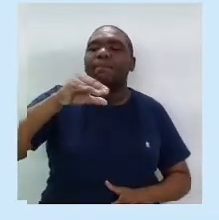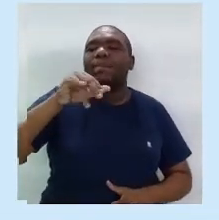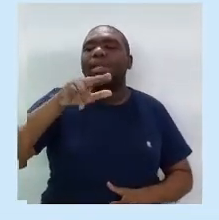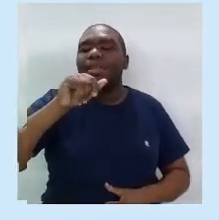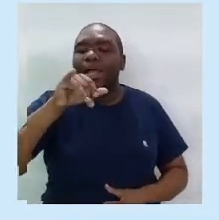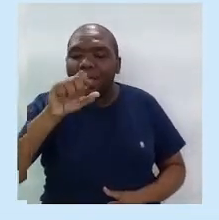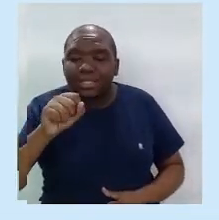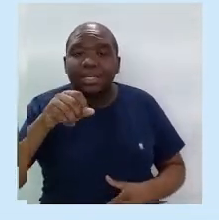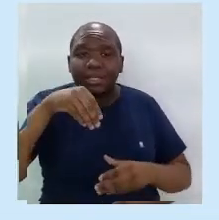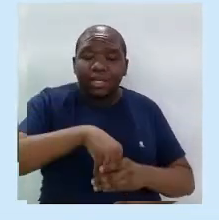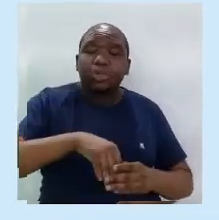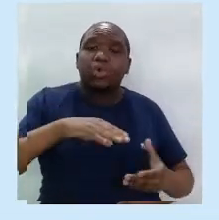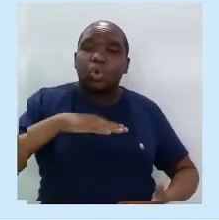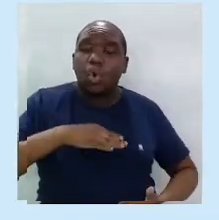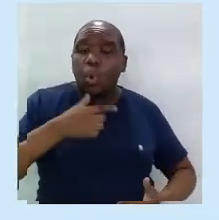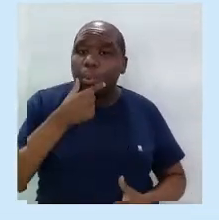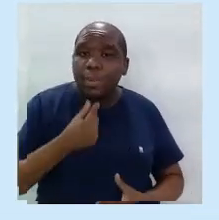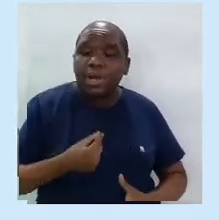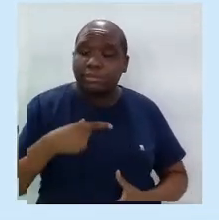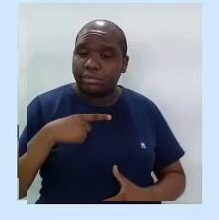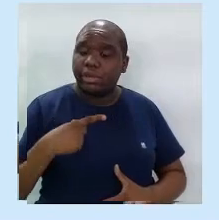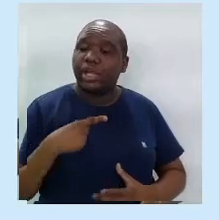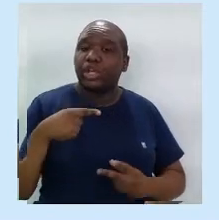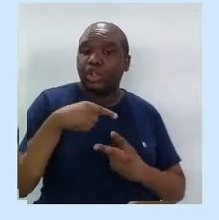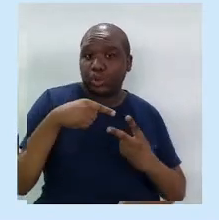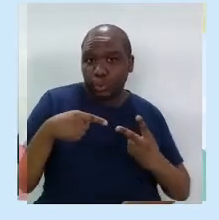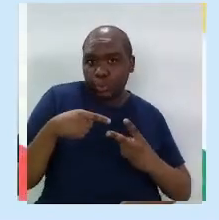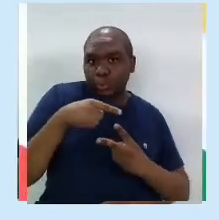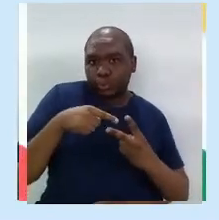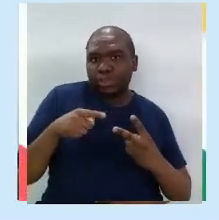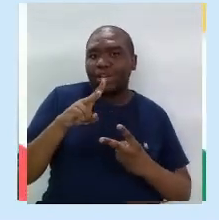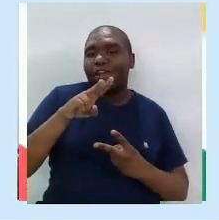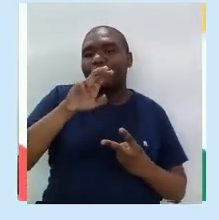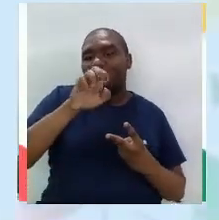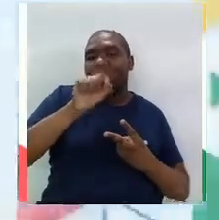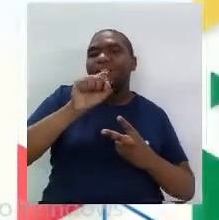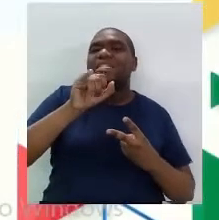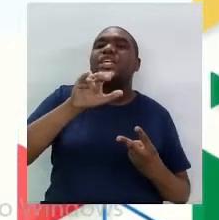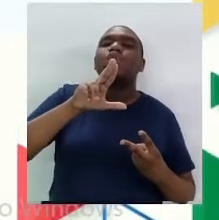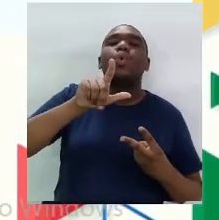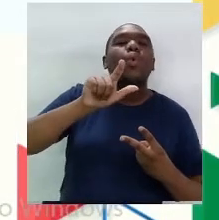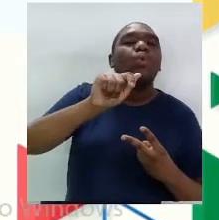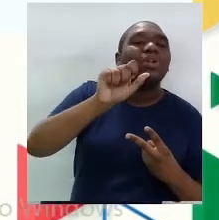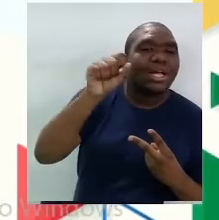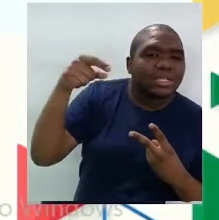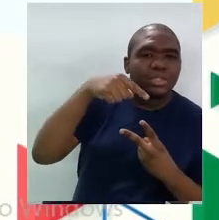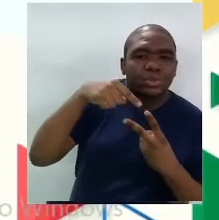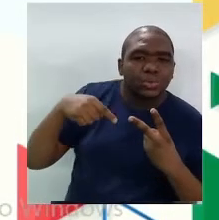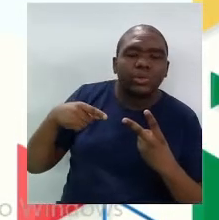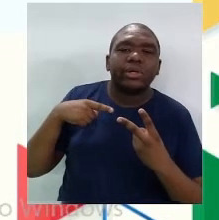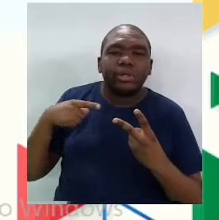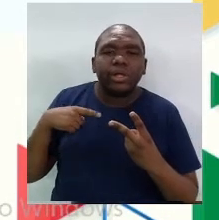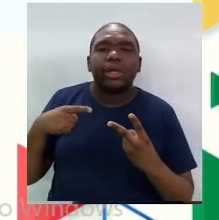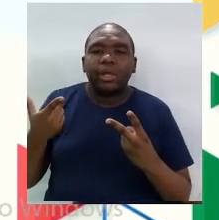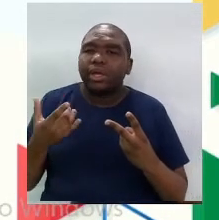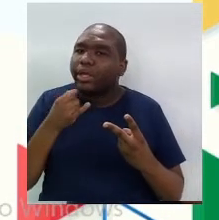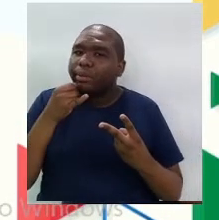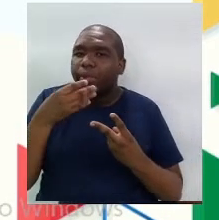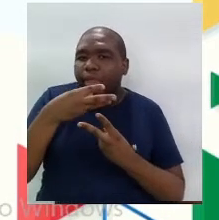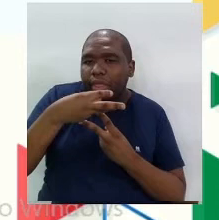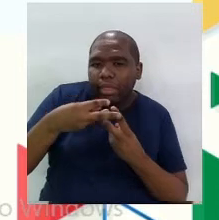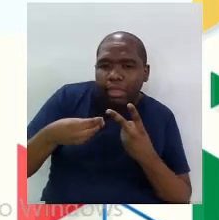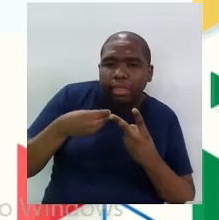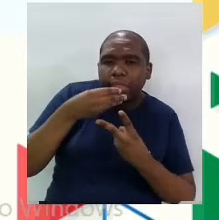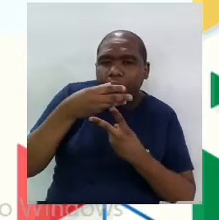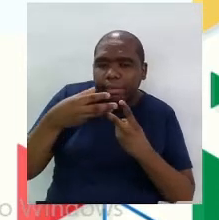corpo masculino, observa-se a presença de duas vesículas seminais, as quais formam